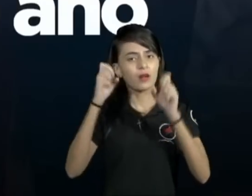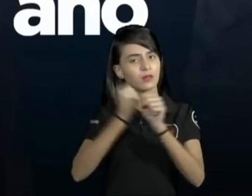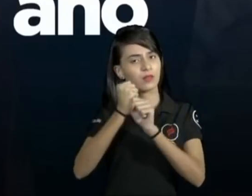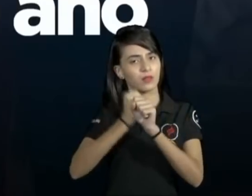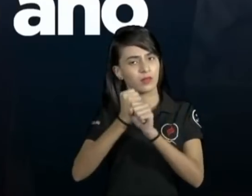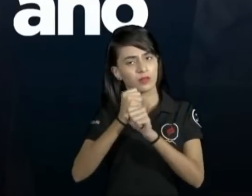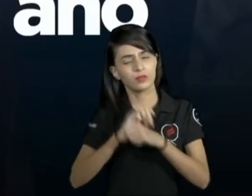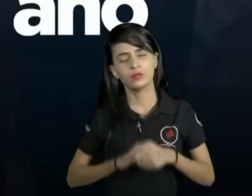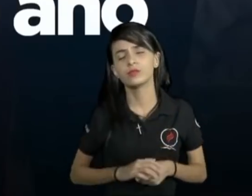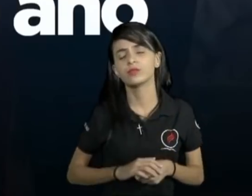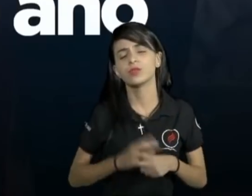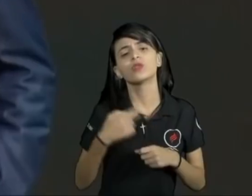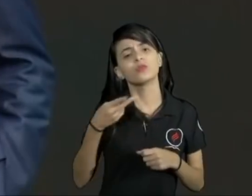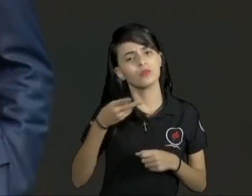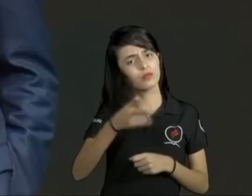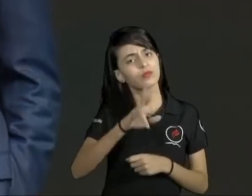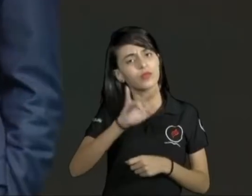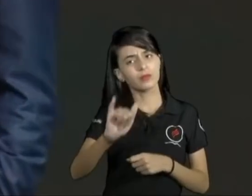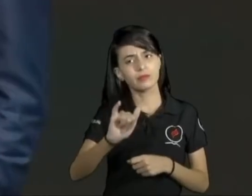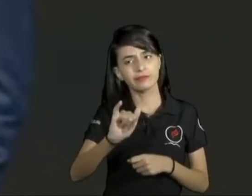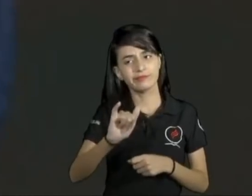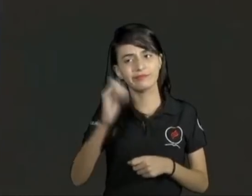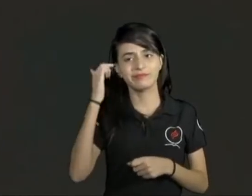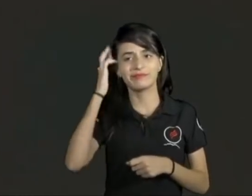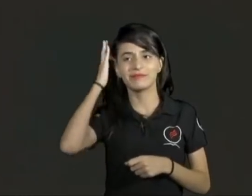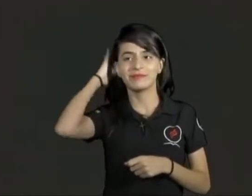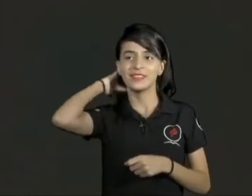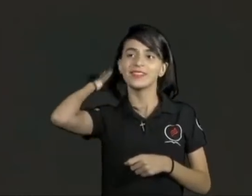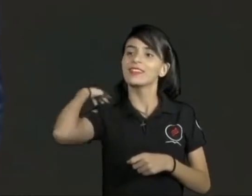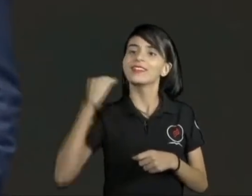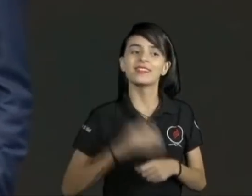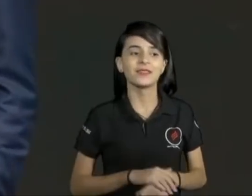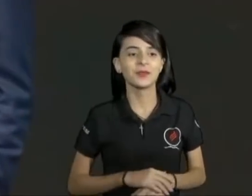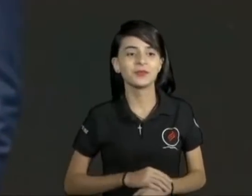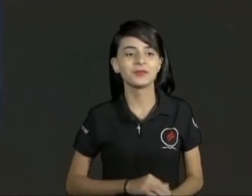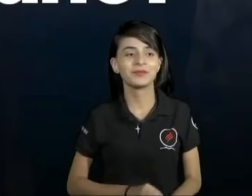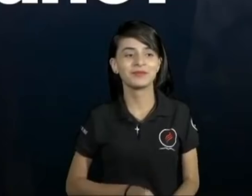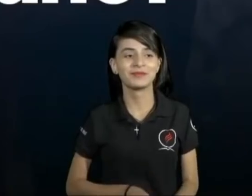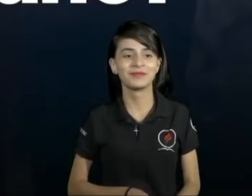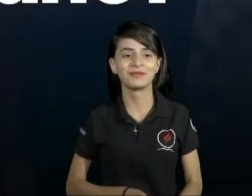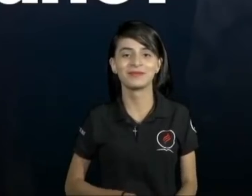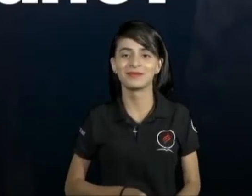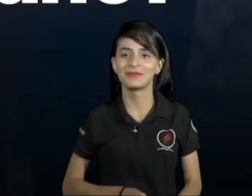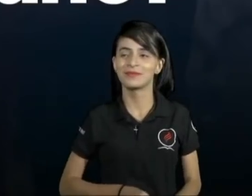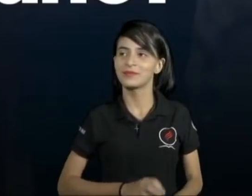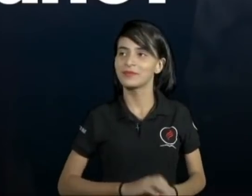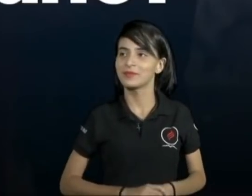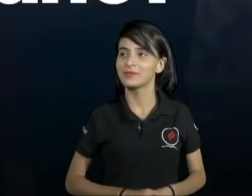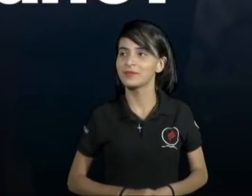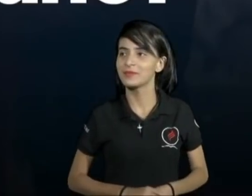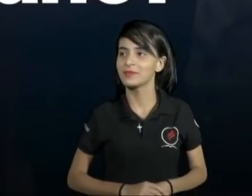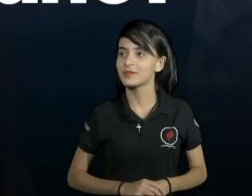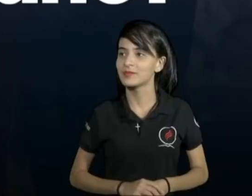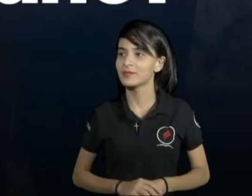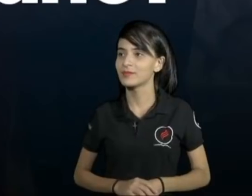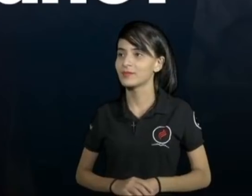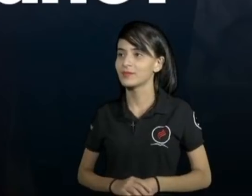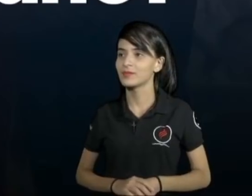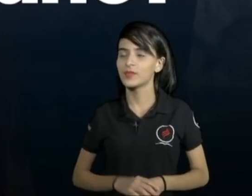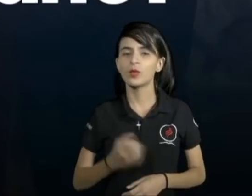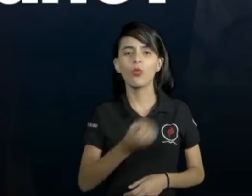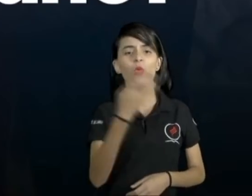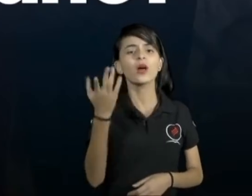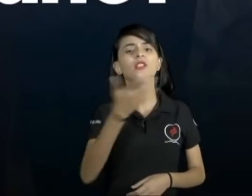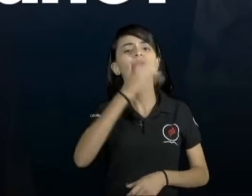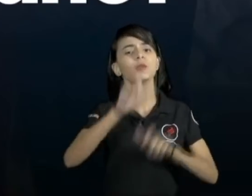tema do ano e que vamos continuar Então vamos lá a primeira pergunta coloque aí por favor é para quantas